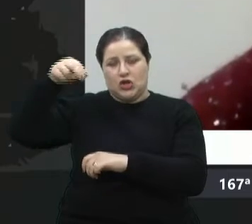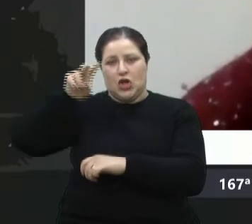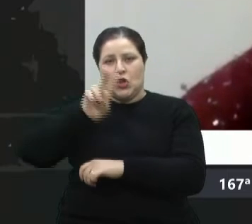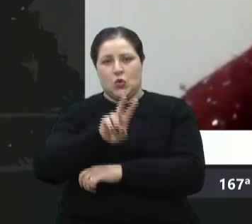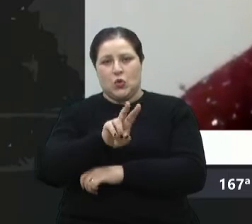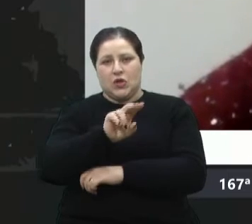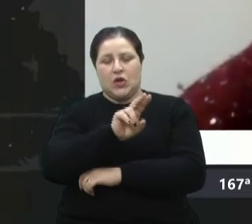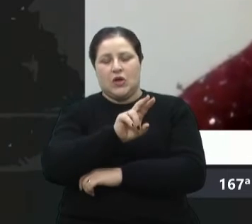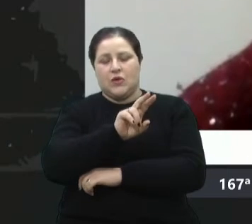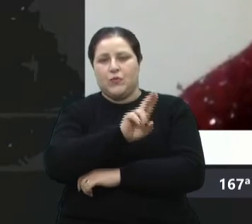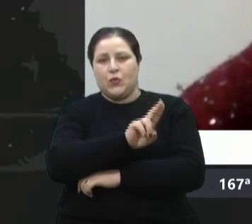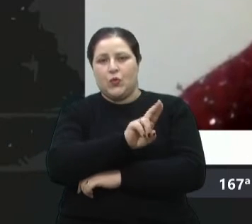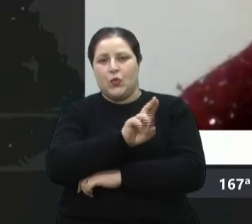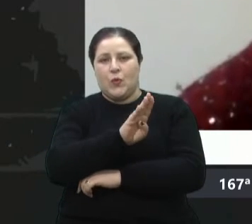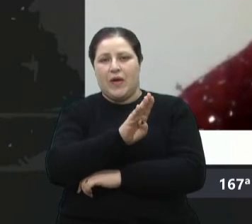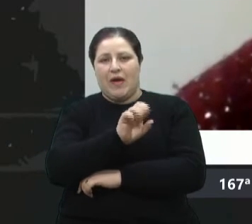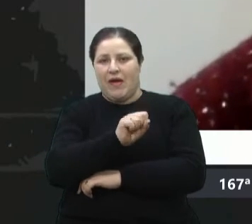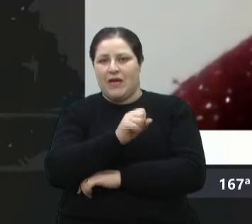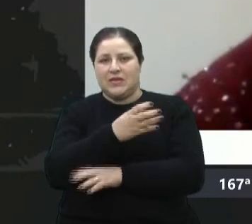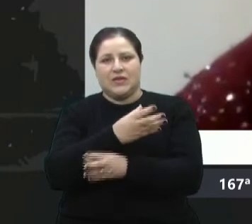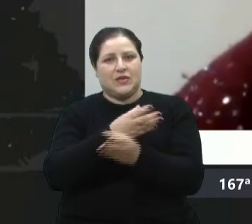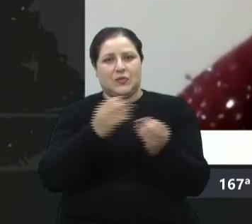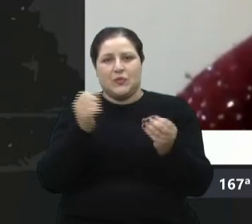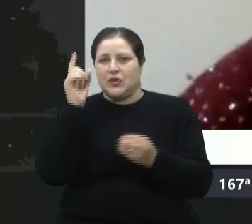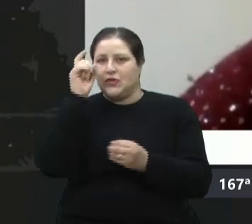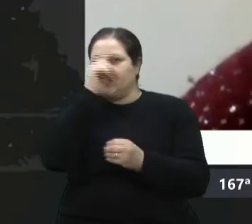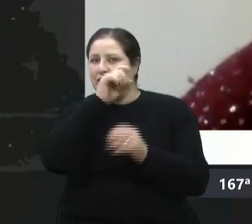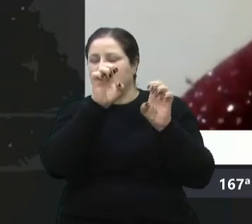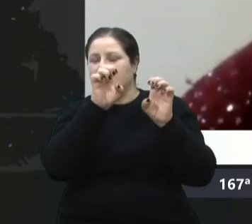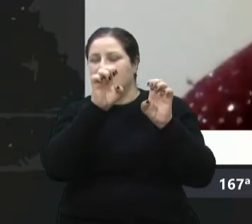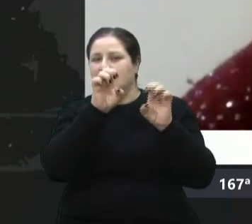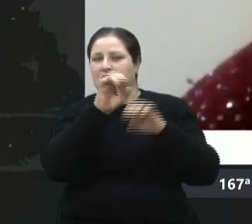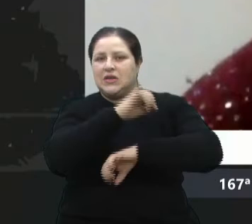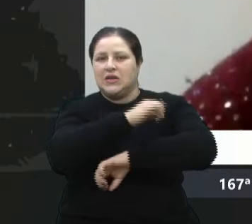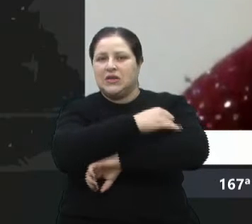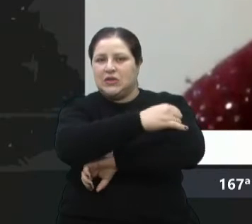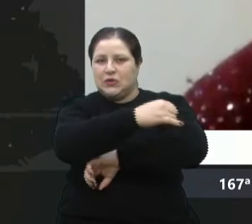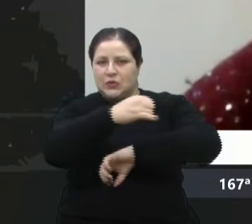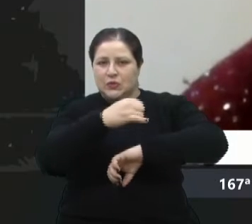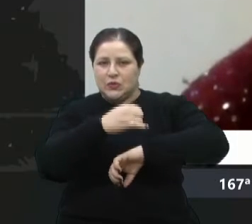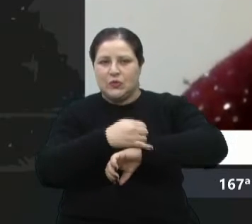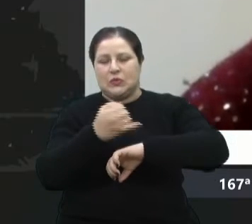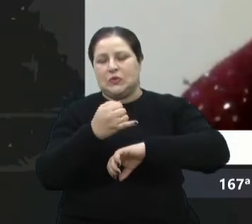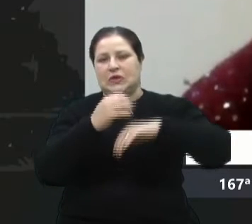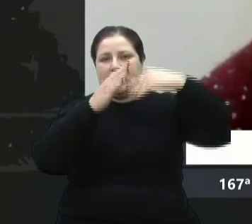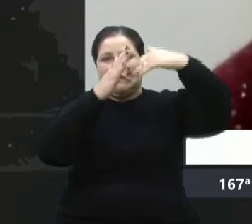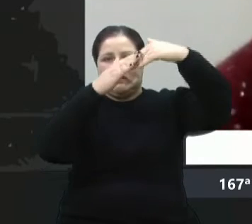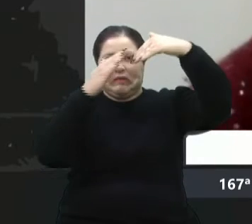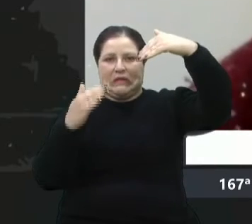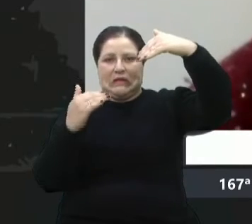com bastante dificuldades ali de infraestrutura mesmo, telhado, chão,